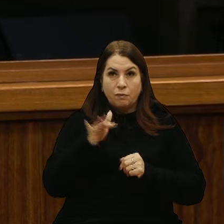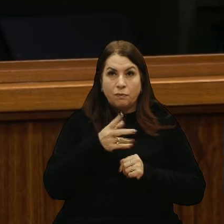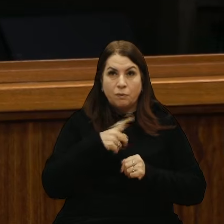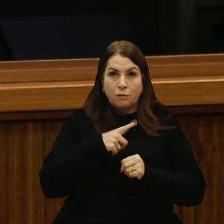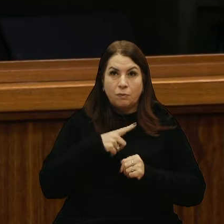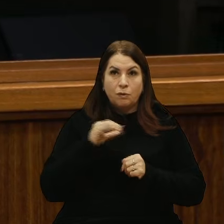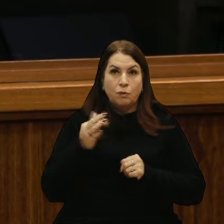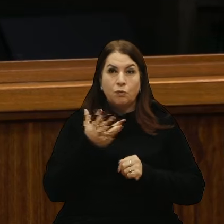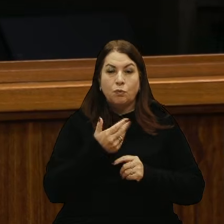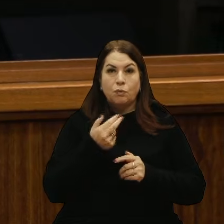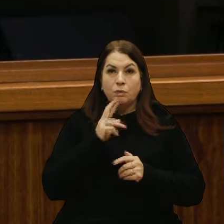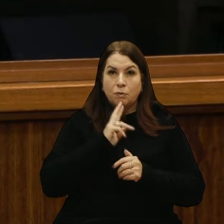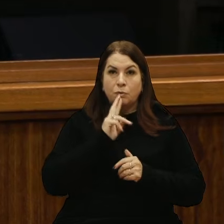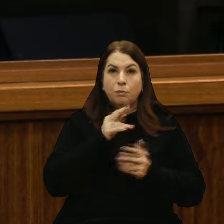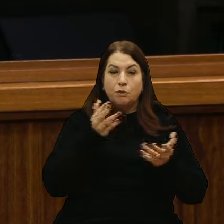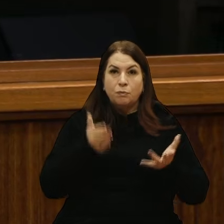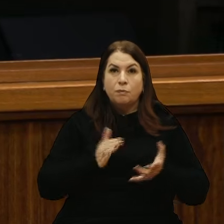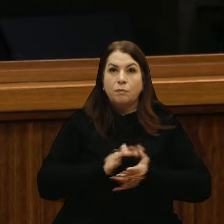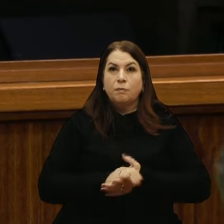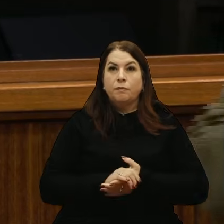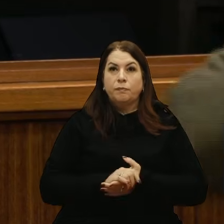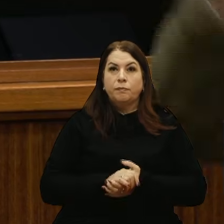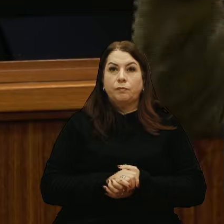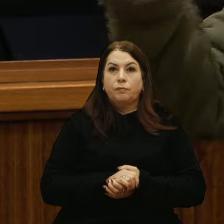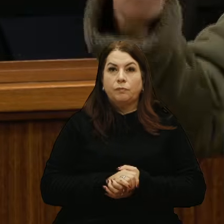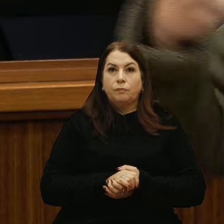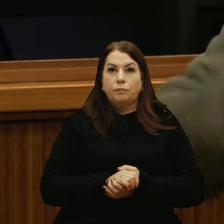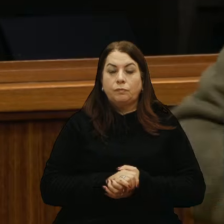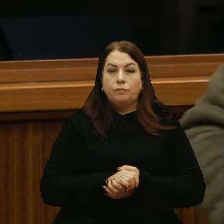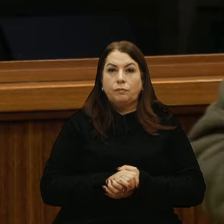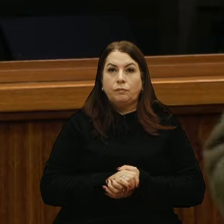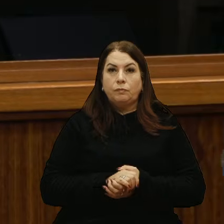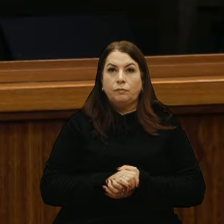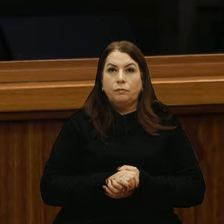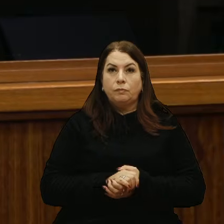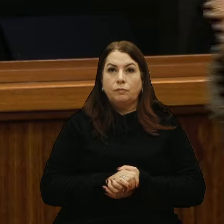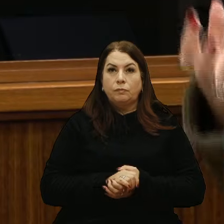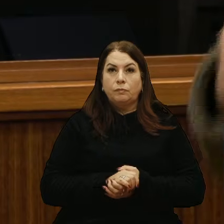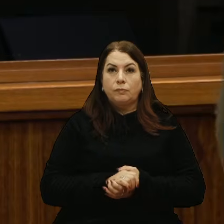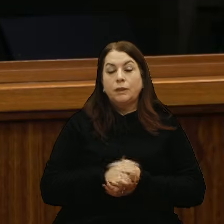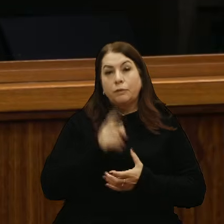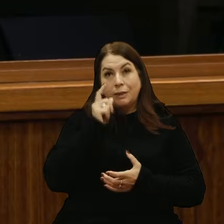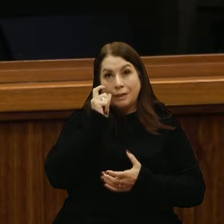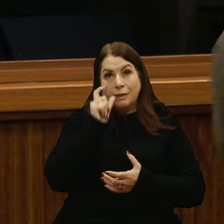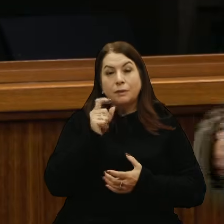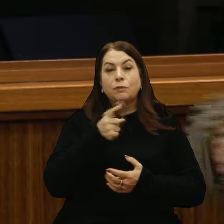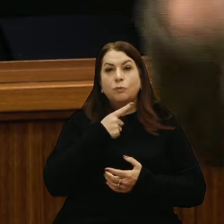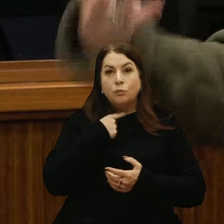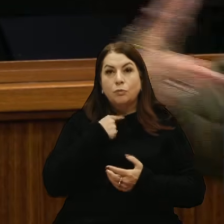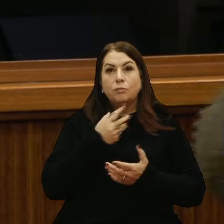tenha todas essas respostas hoje, mas se for de interesse,